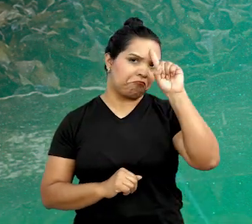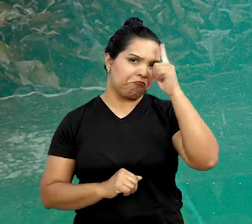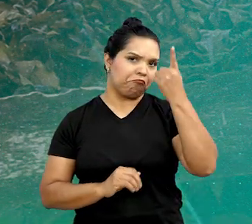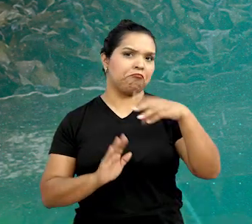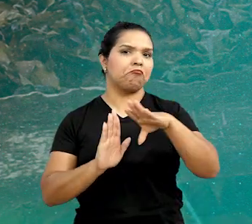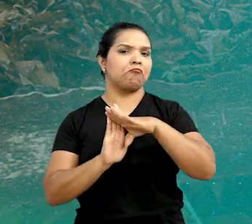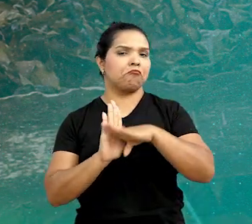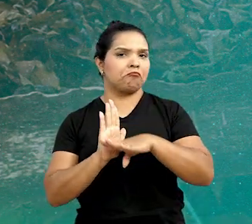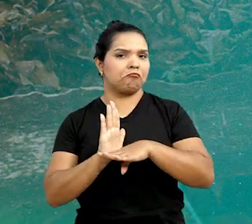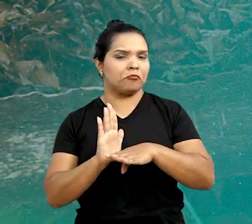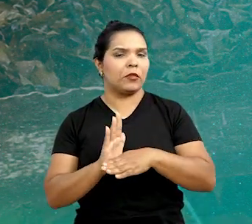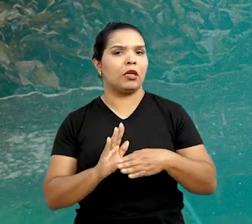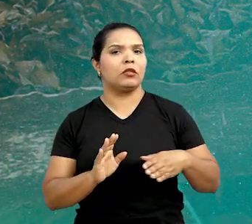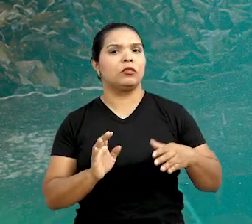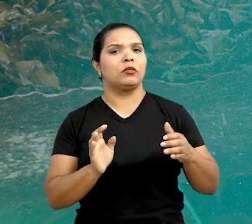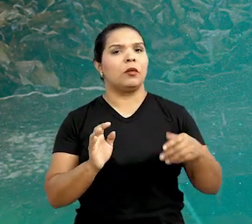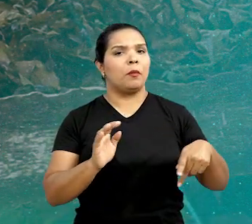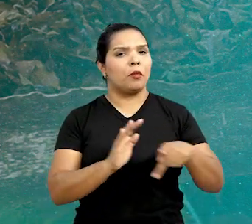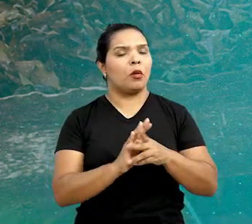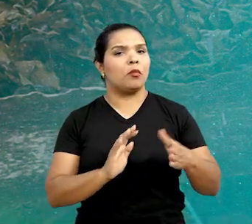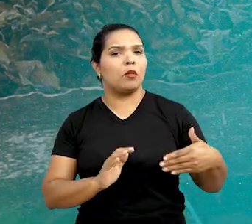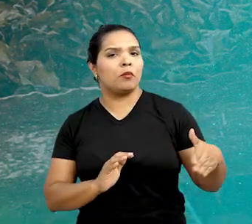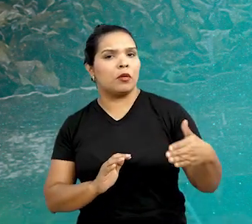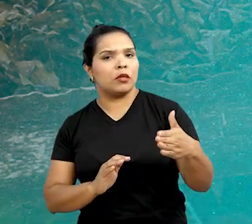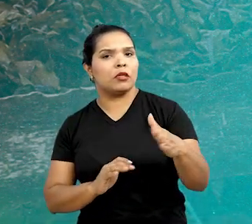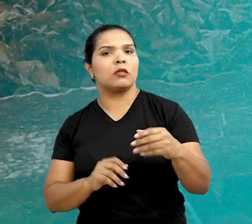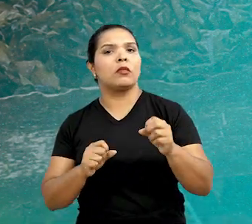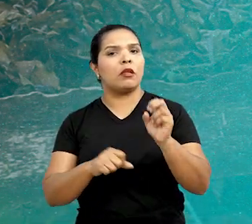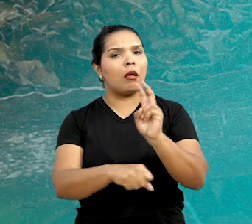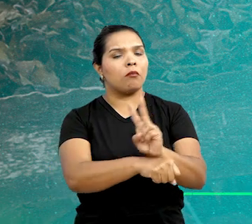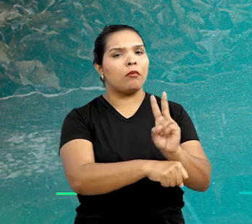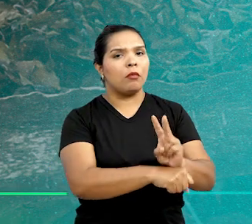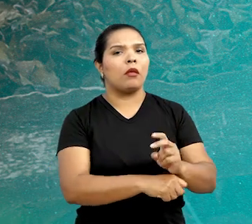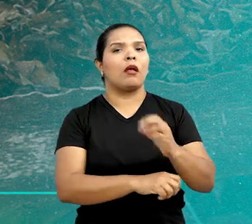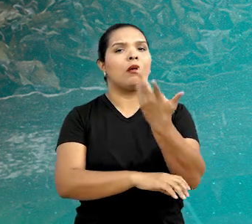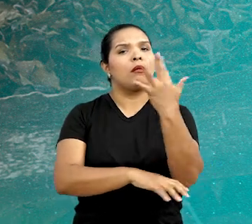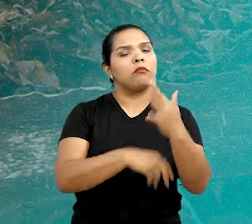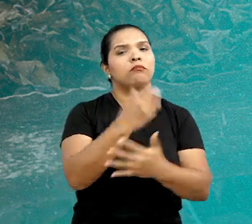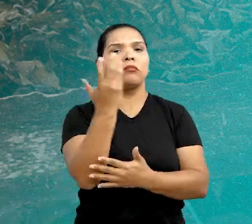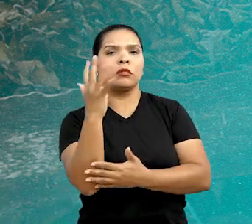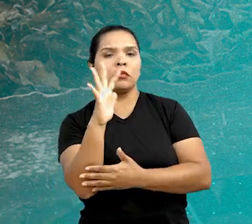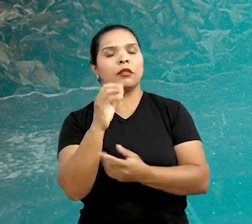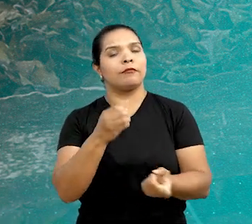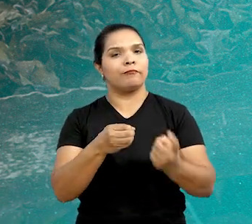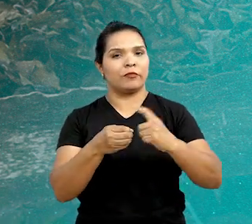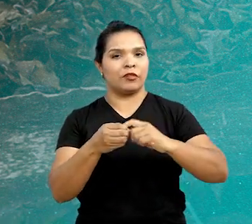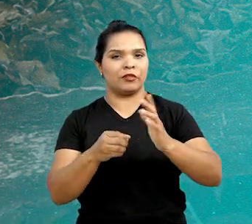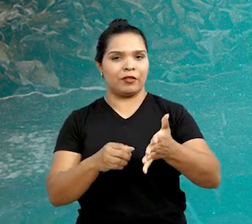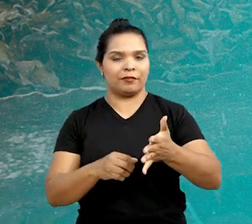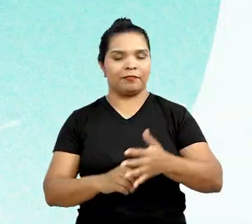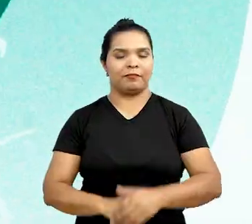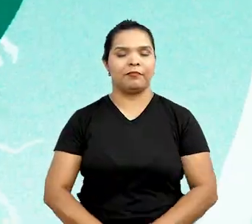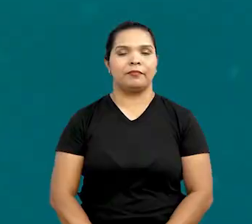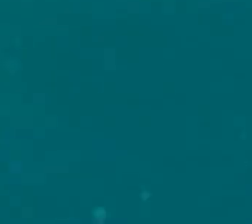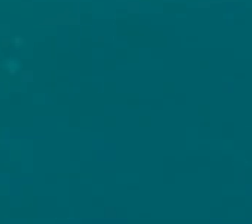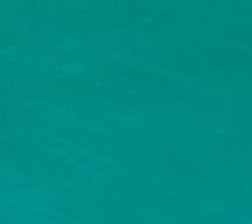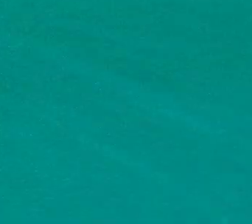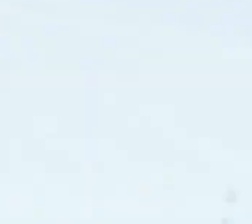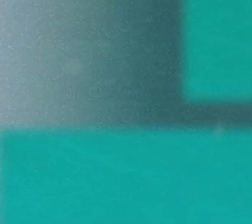peixes da bacia do rio Itapicuru, que poderá subsidiar políticas de preservação ambiental. A gente volta já já.